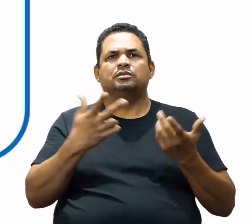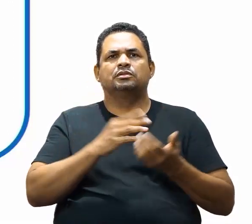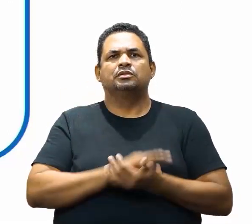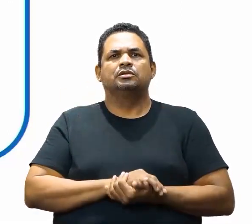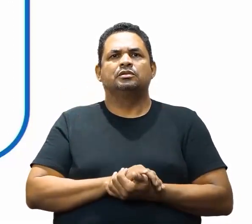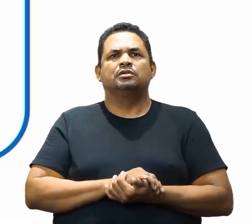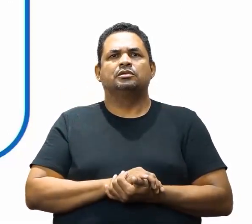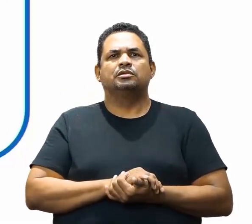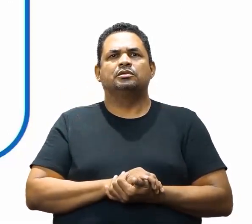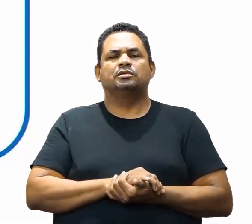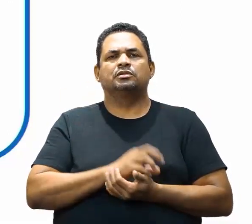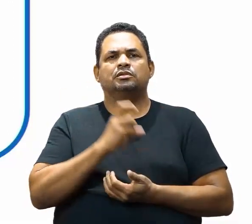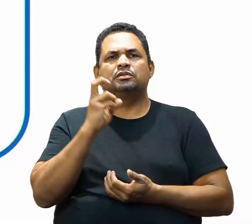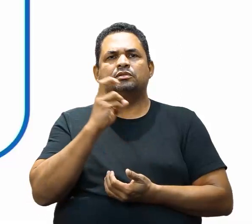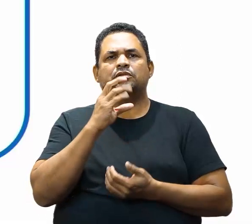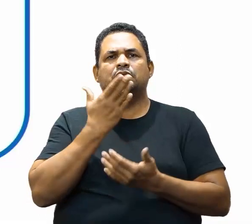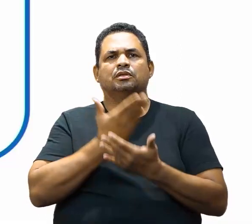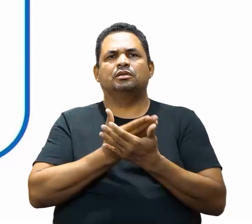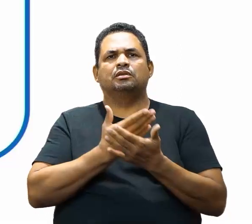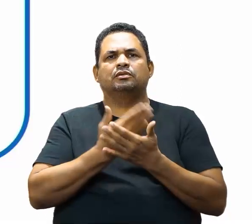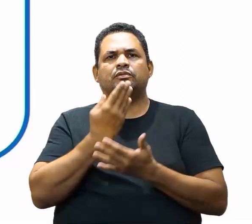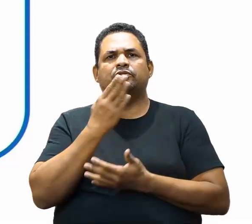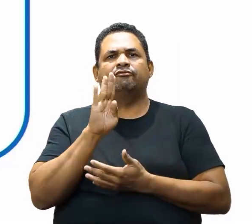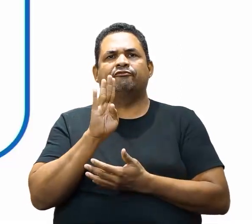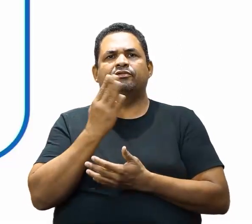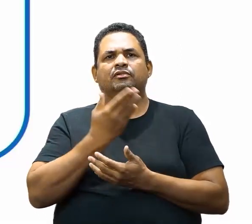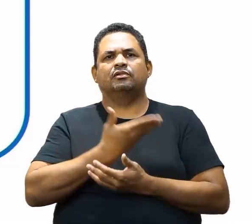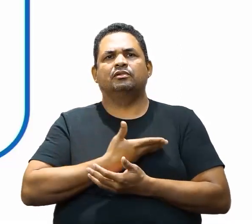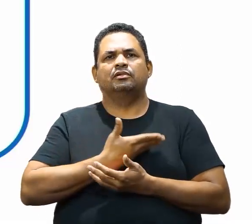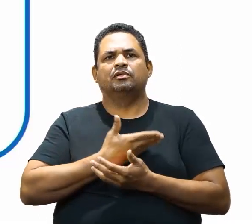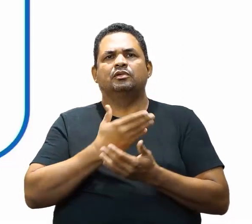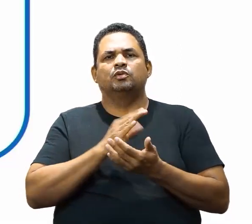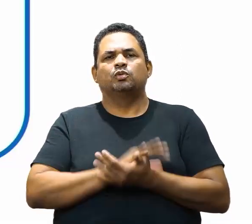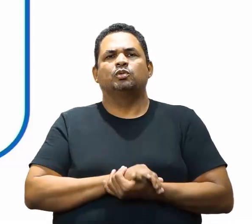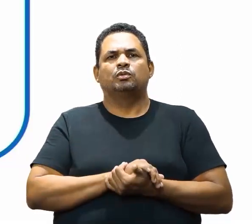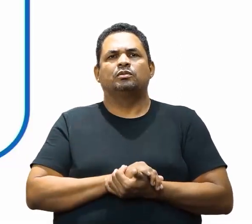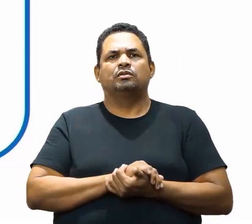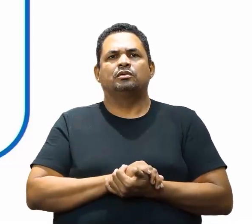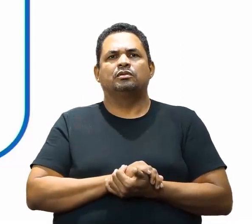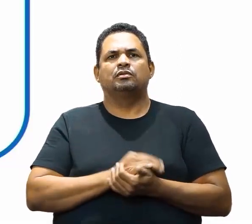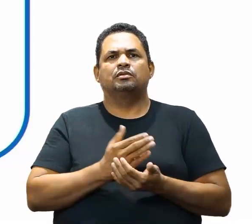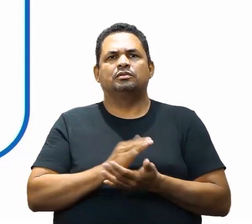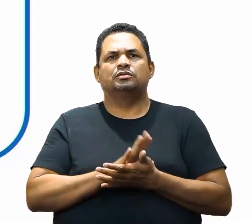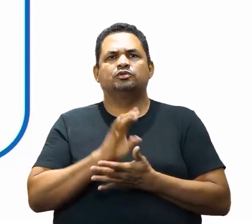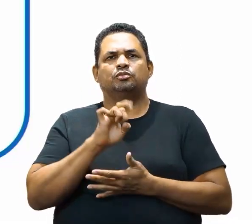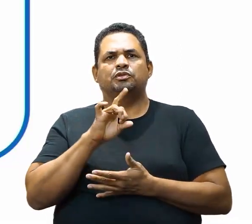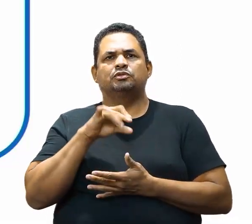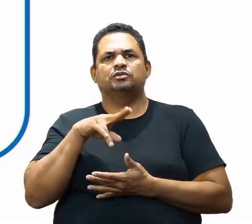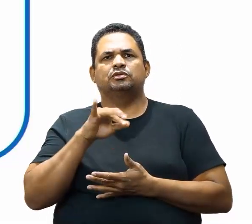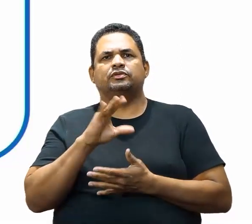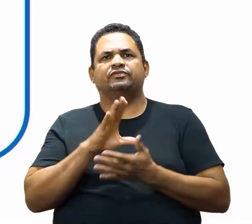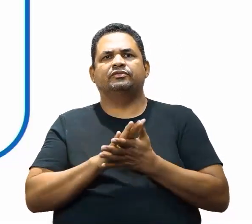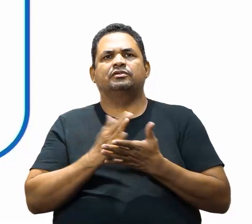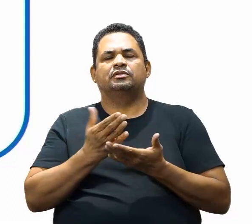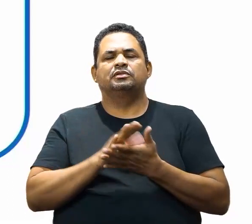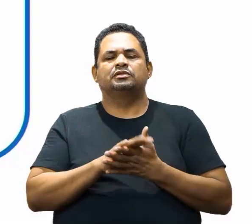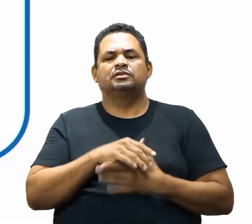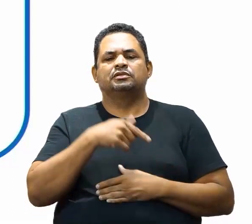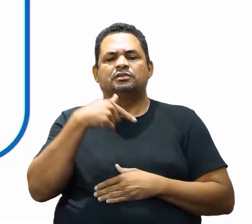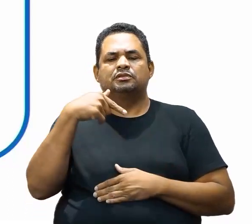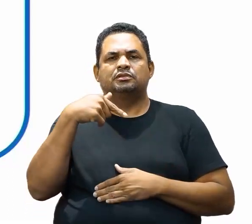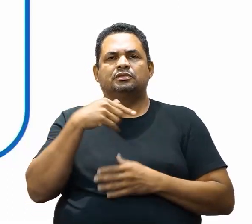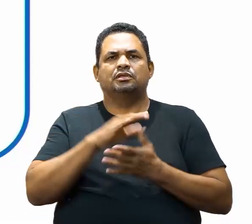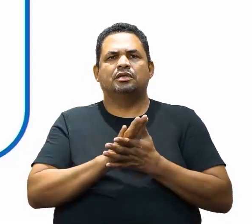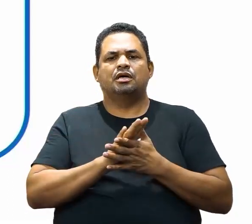en la quinta, los falsos amigos, en la sexta, el subjuntivo, séptimo, el